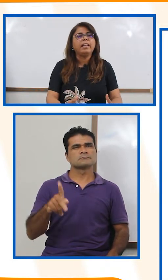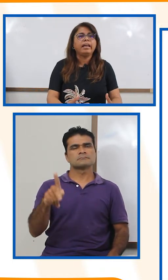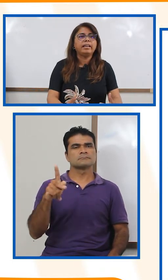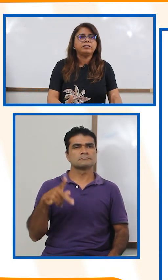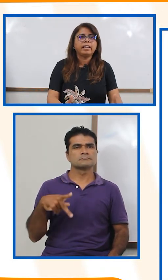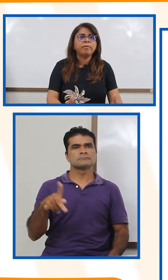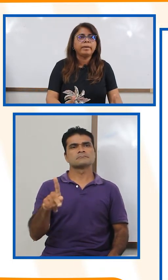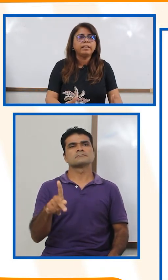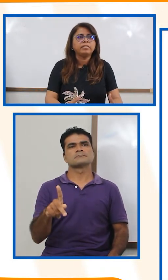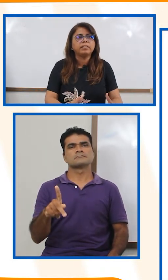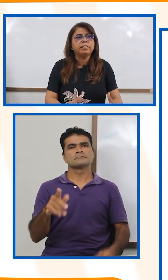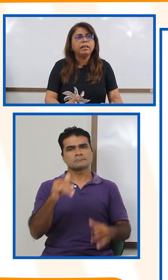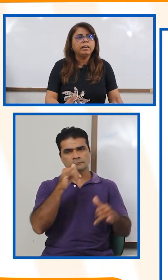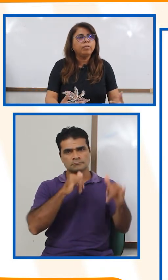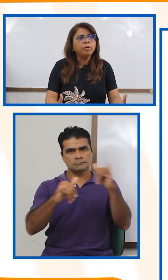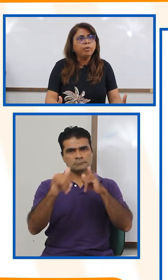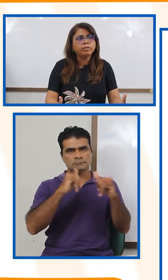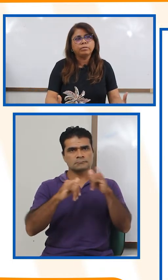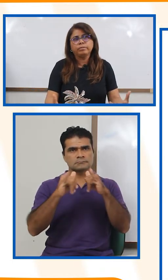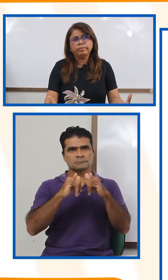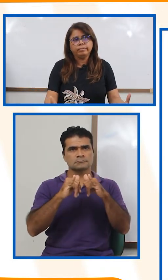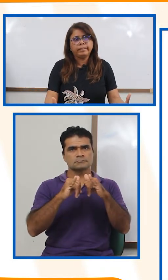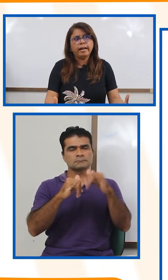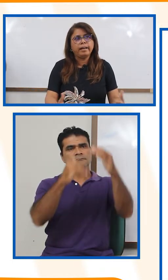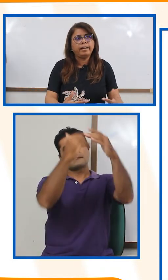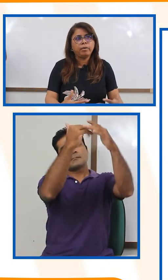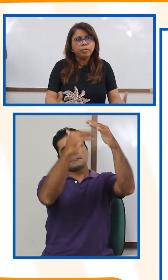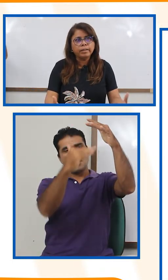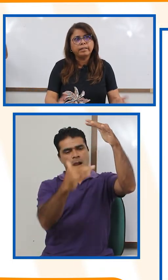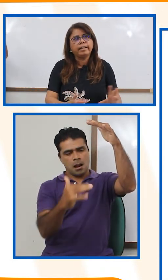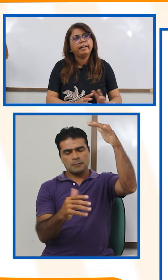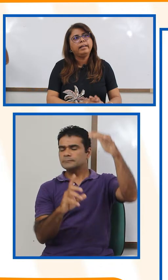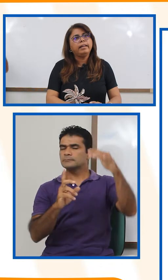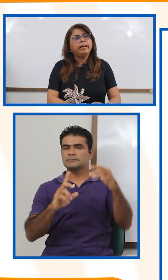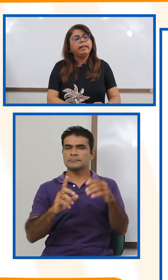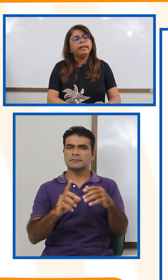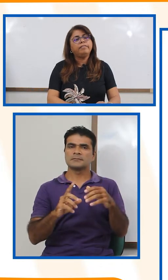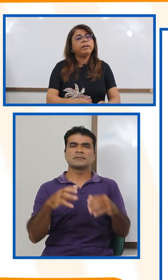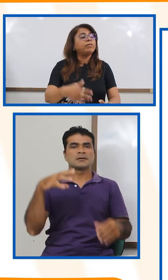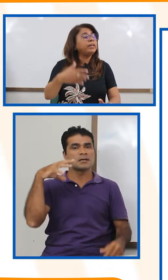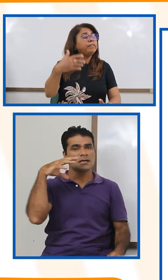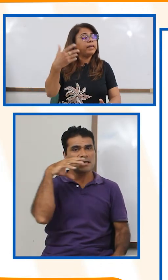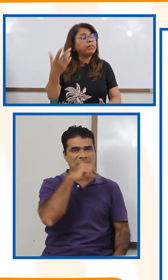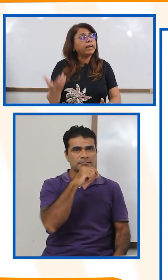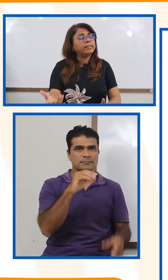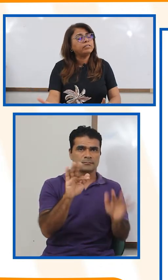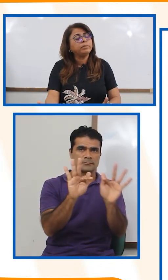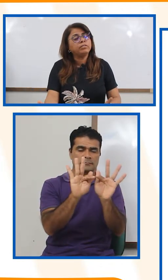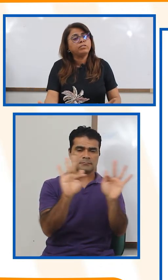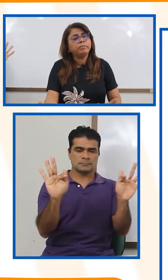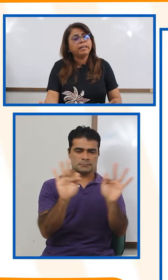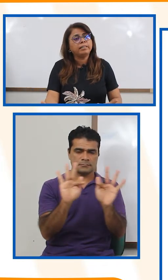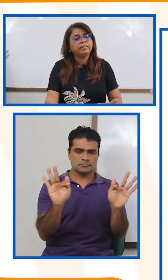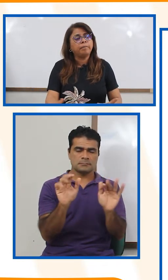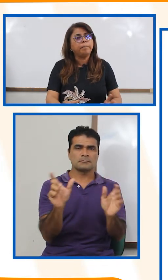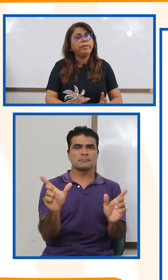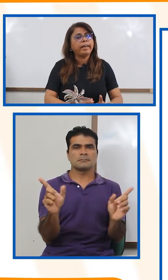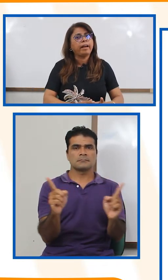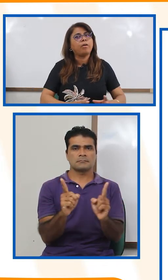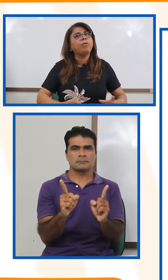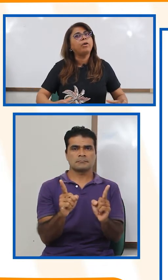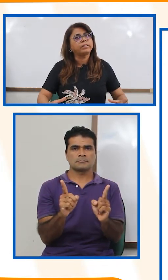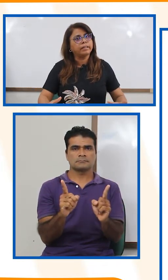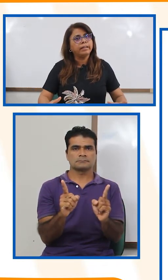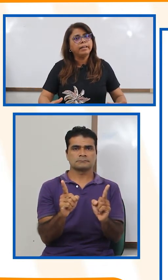notícia, ela é geralmente curto, tá? É curta, né? E veiculadas no meio de comunicação. Por